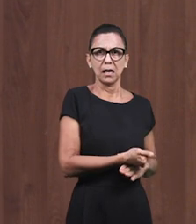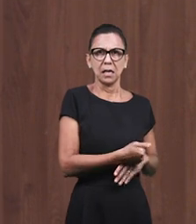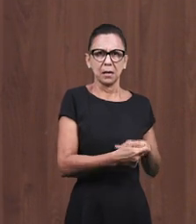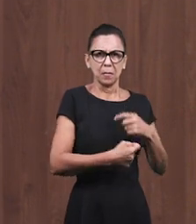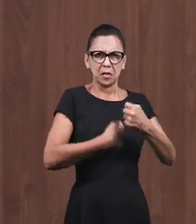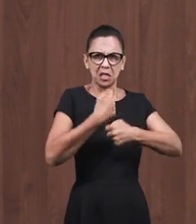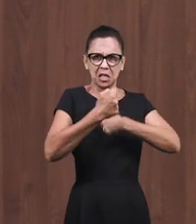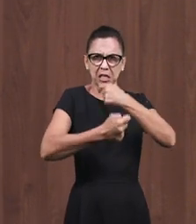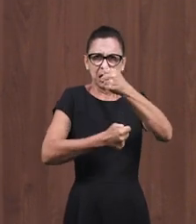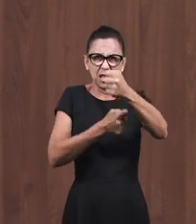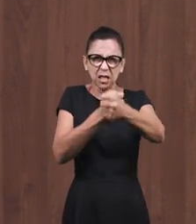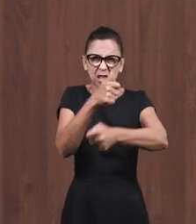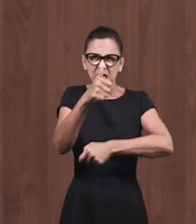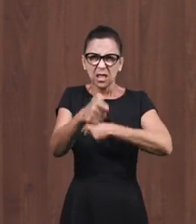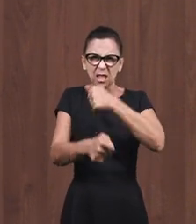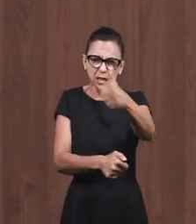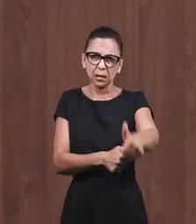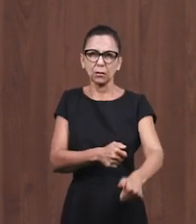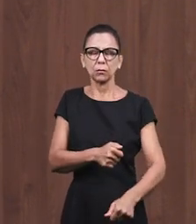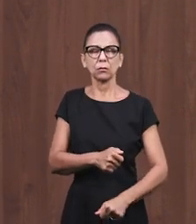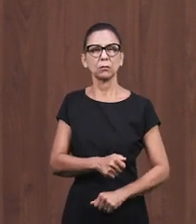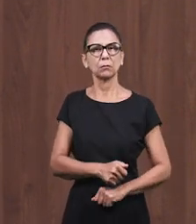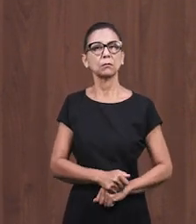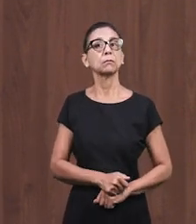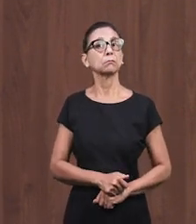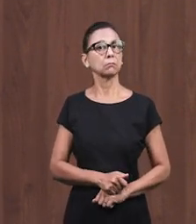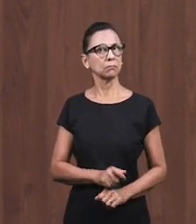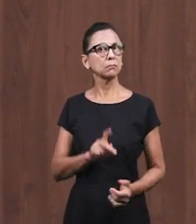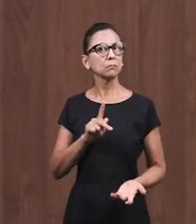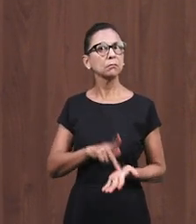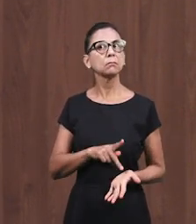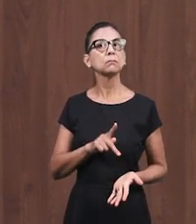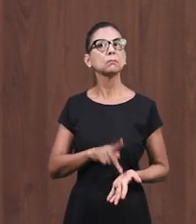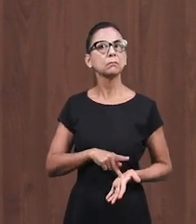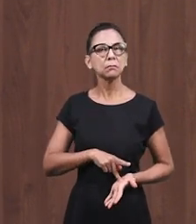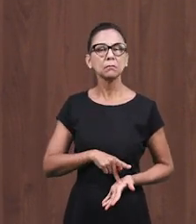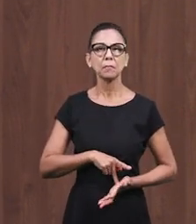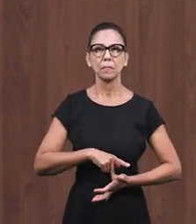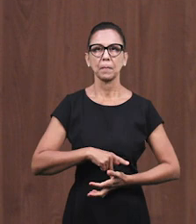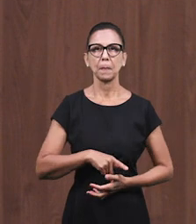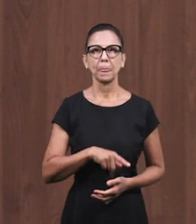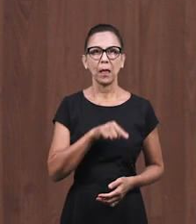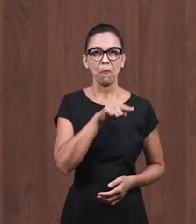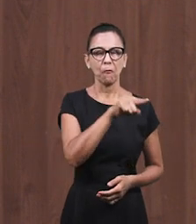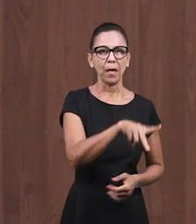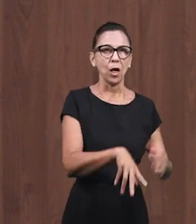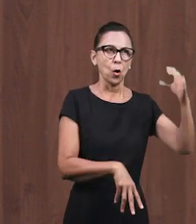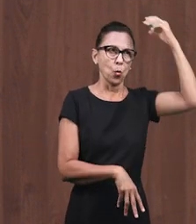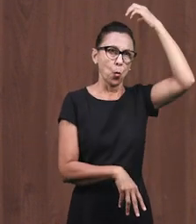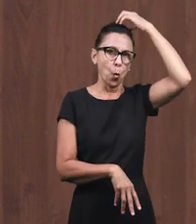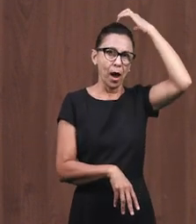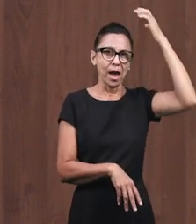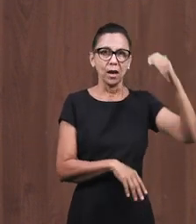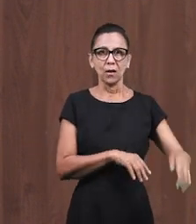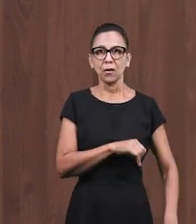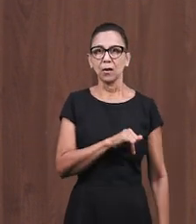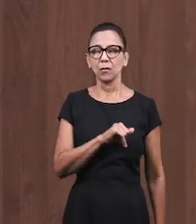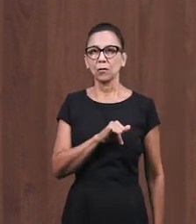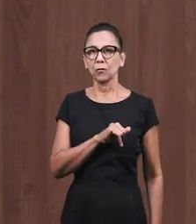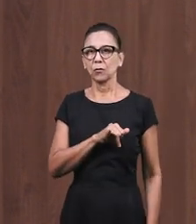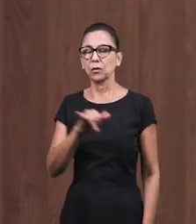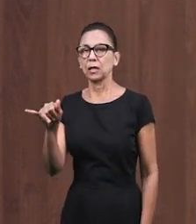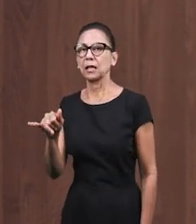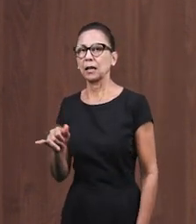em todo o tempo. Veja que quando foi fazer a primeira proposta para Nabote, o rei